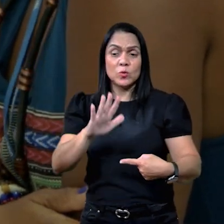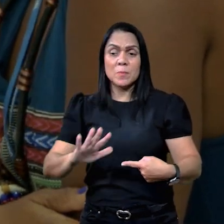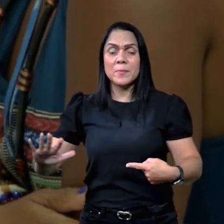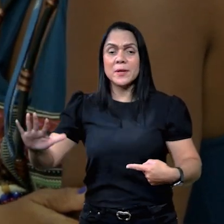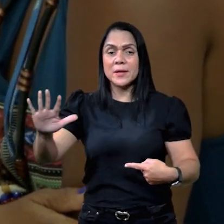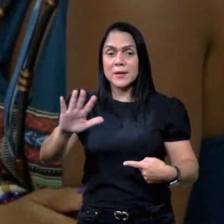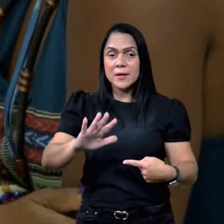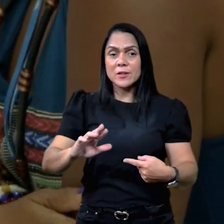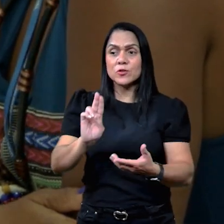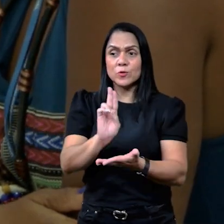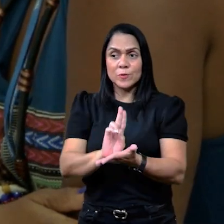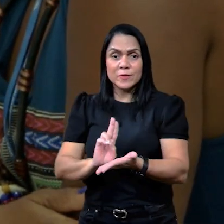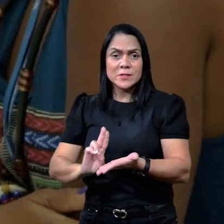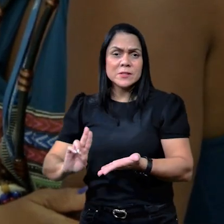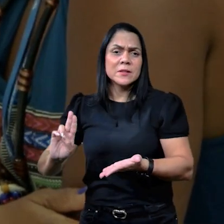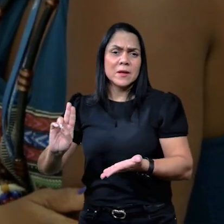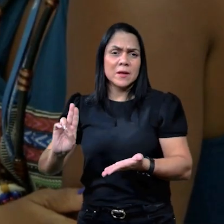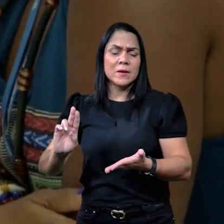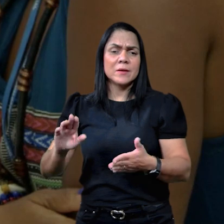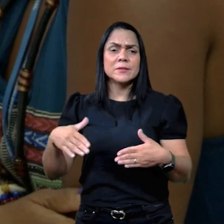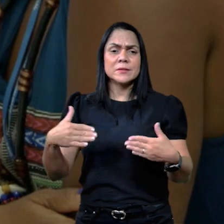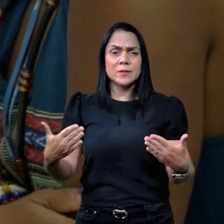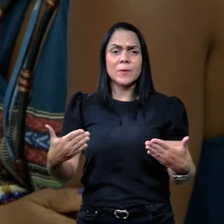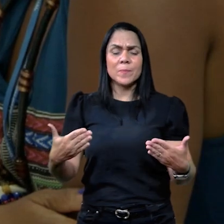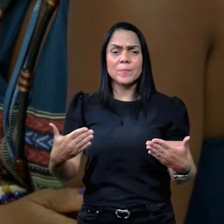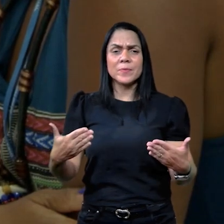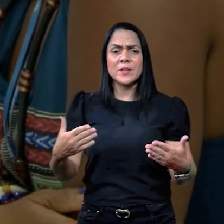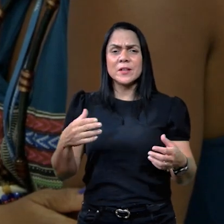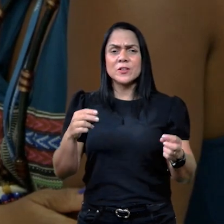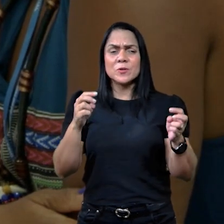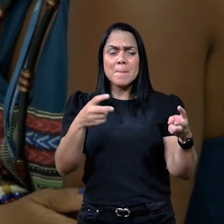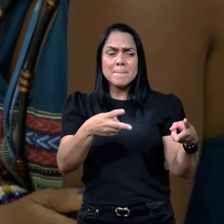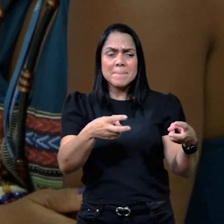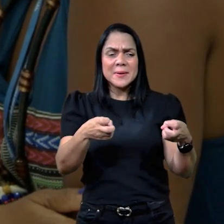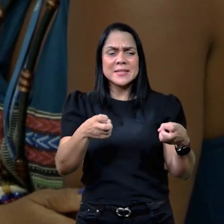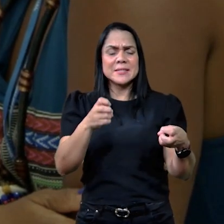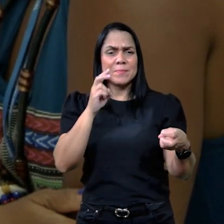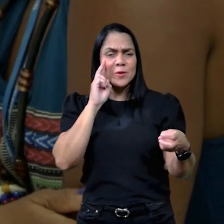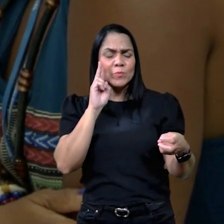Então, né, a gente tem visto aí alguns programas